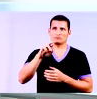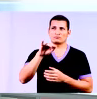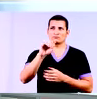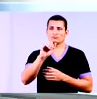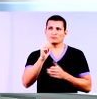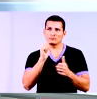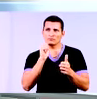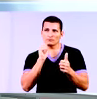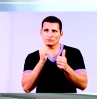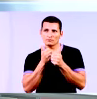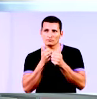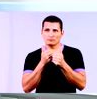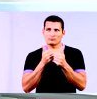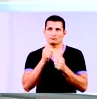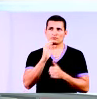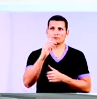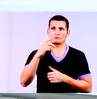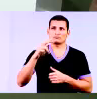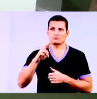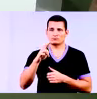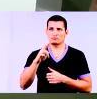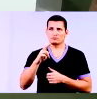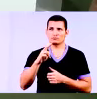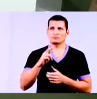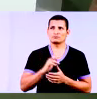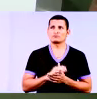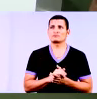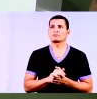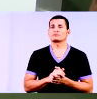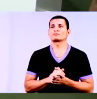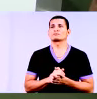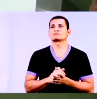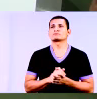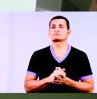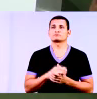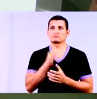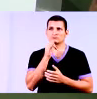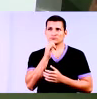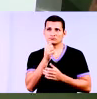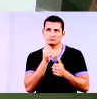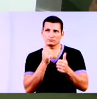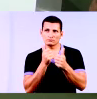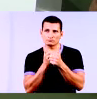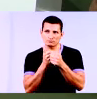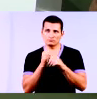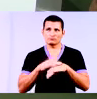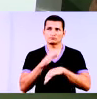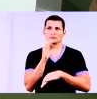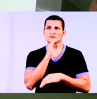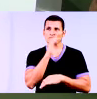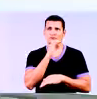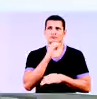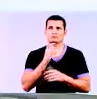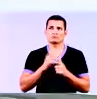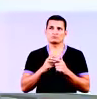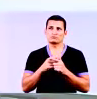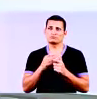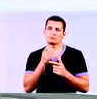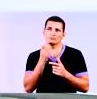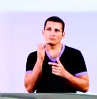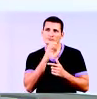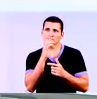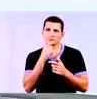mais próximo do processador possível. Mais próximo do núcleo, né, do professor? núcleo. Do processador, Quanto mais né? próximo do núcleo, mais rápido vai ser, porque lá no núcleo a velocidade é